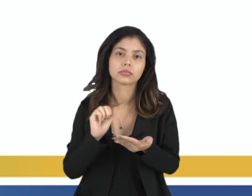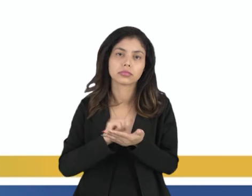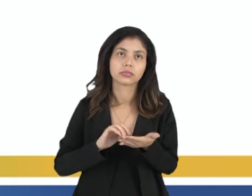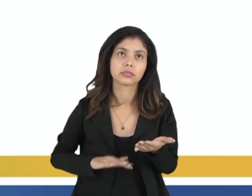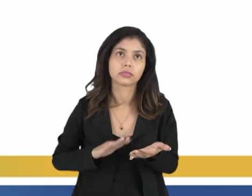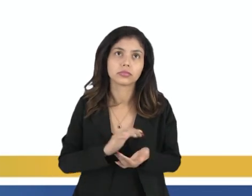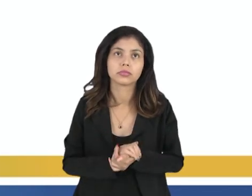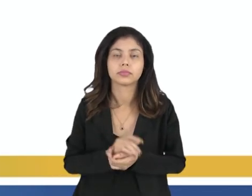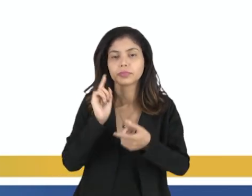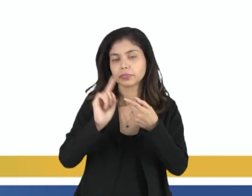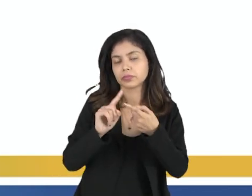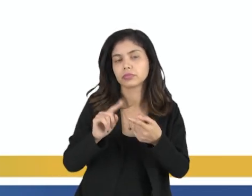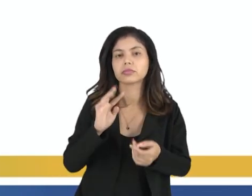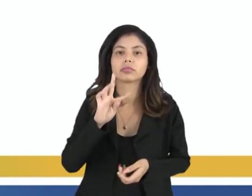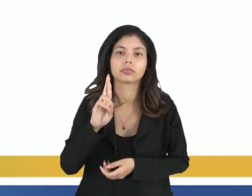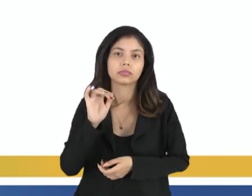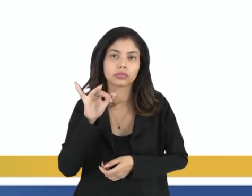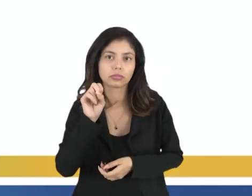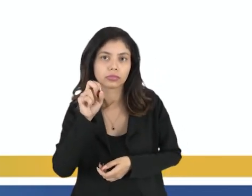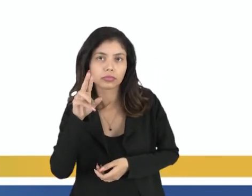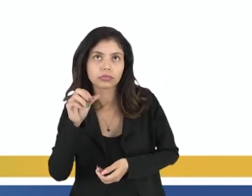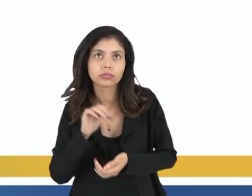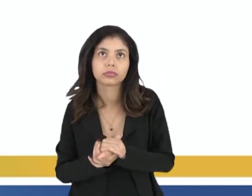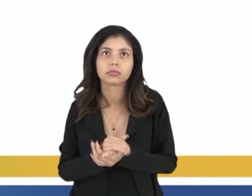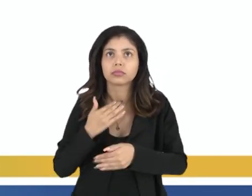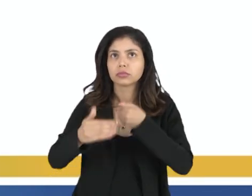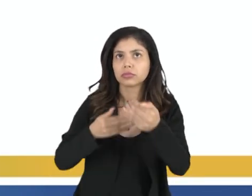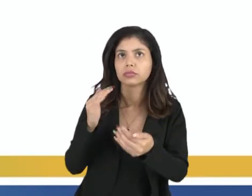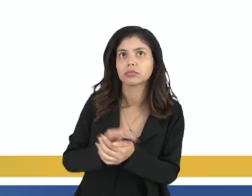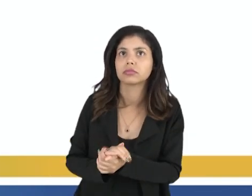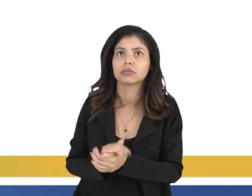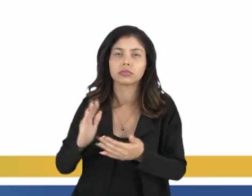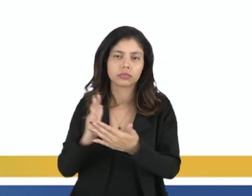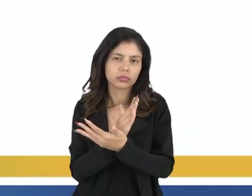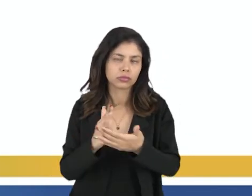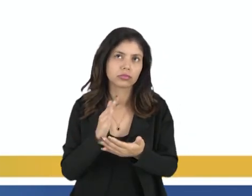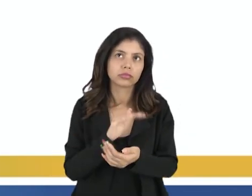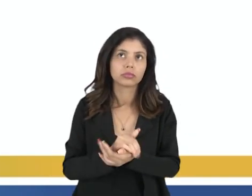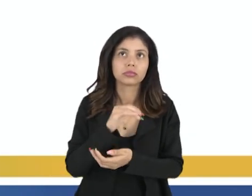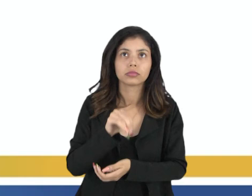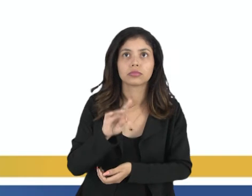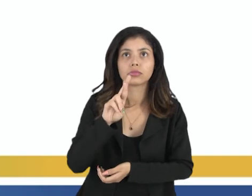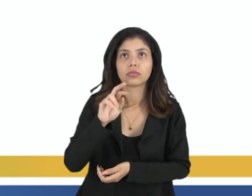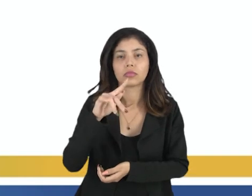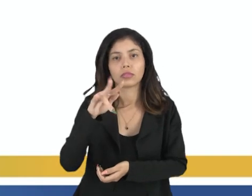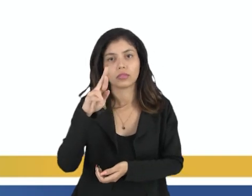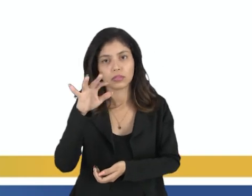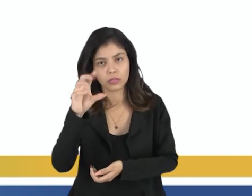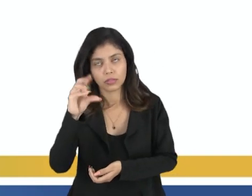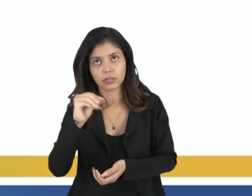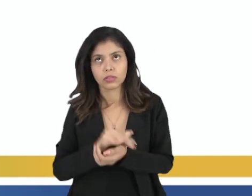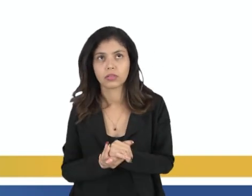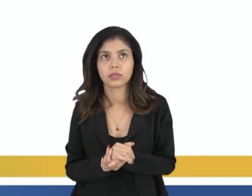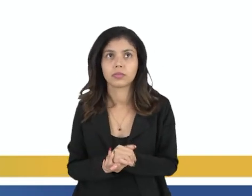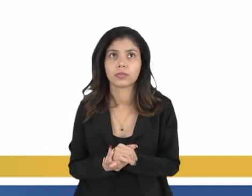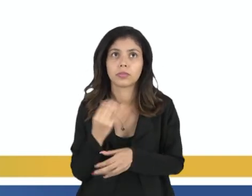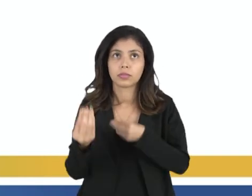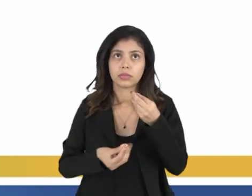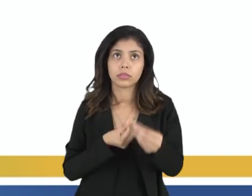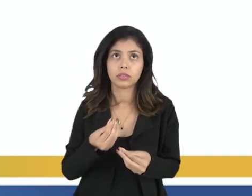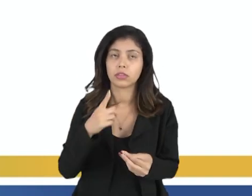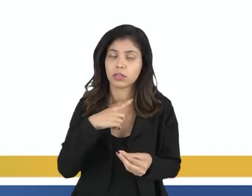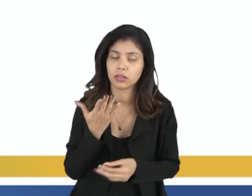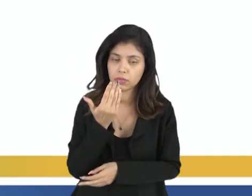atividade. Questão 1. A fotossíntese é um processo que ocorre em alguns organismos autotróficos como forma